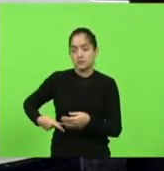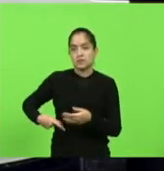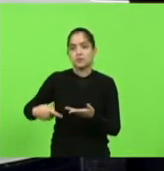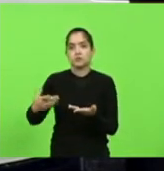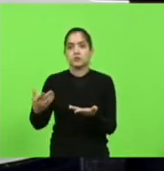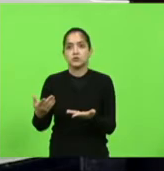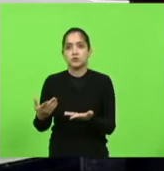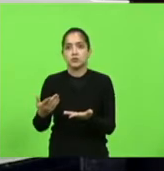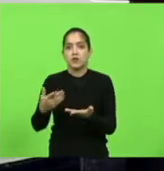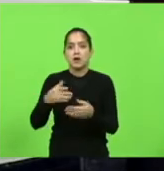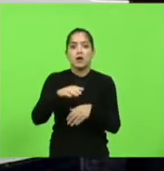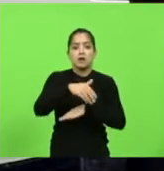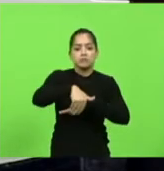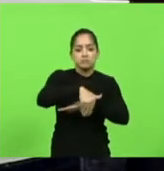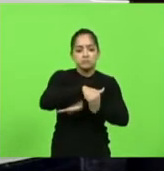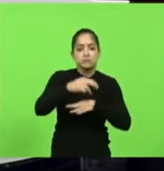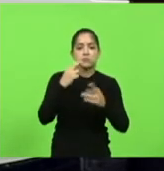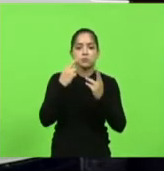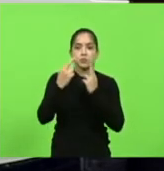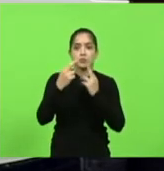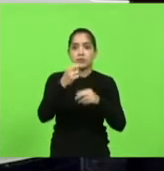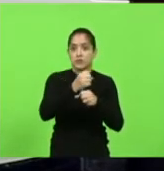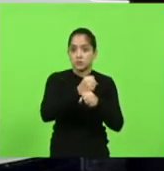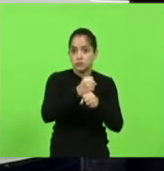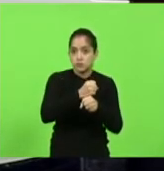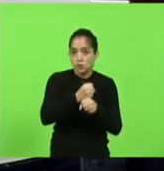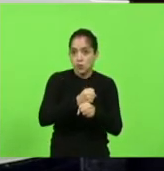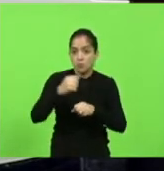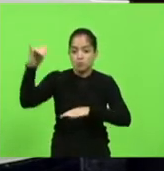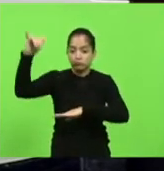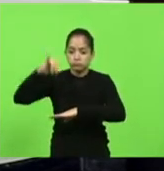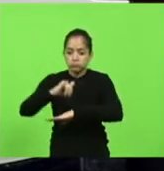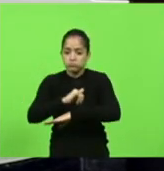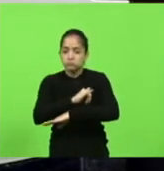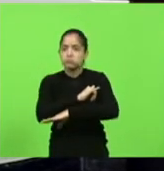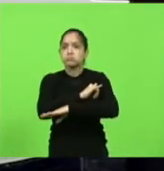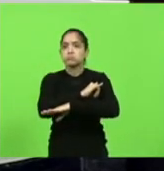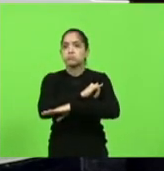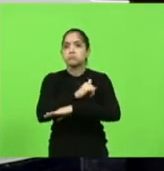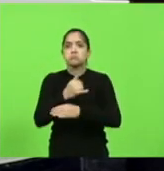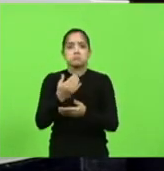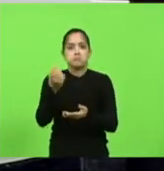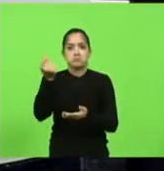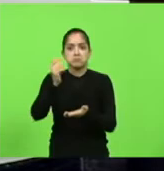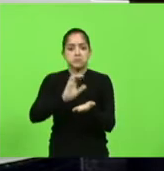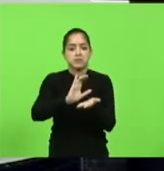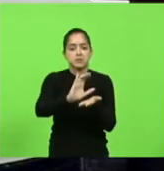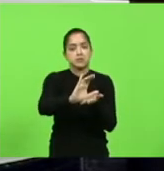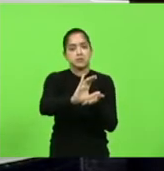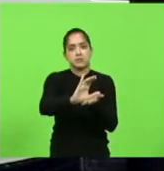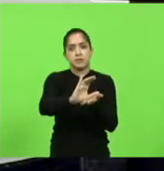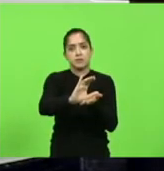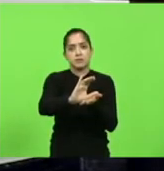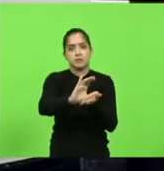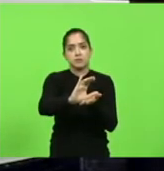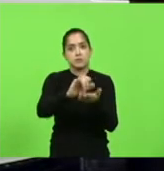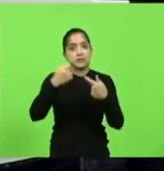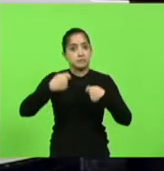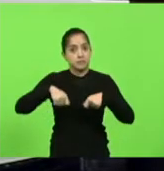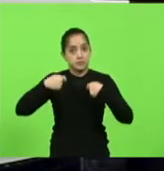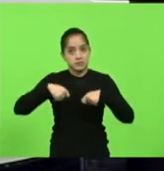nossas rodovias, nossas obras, nossos aeroportos não estão recebendo os recursos que mereciam